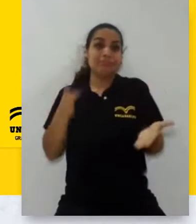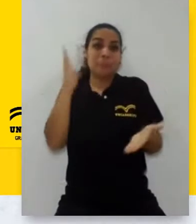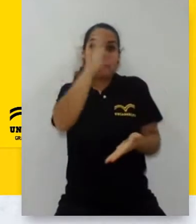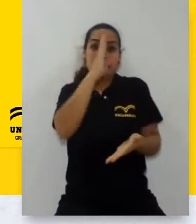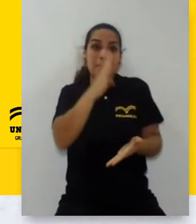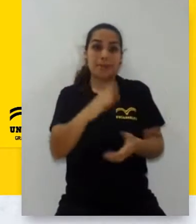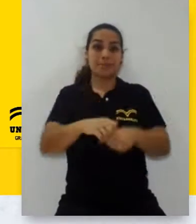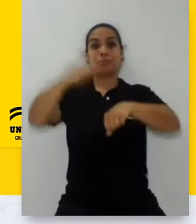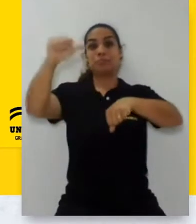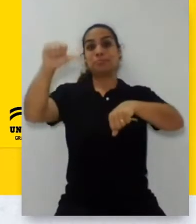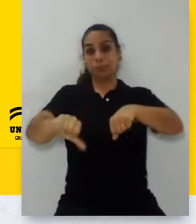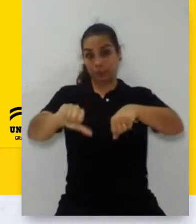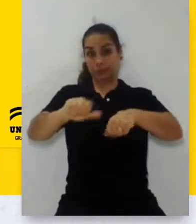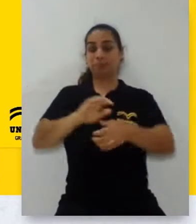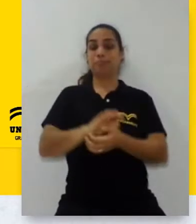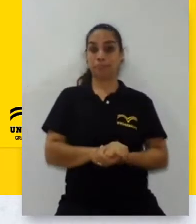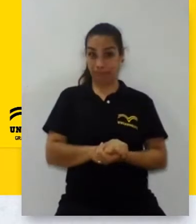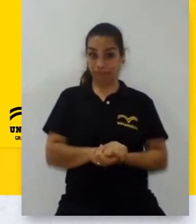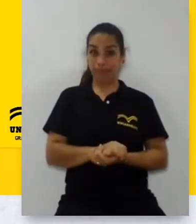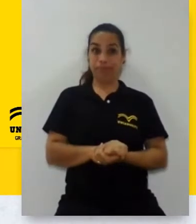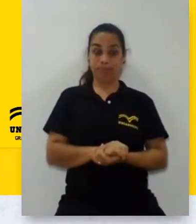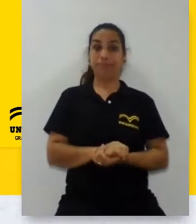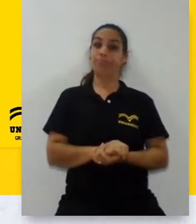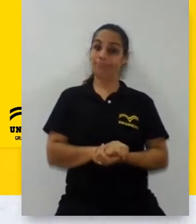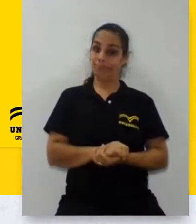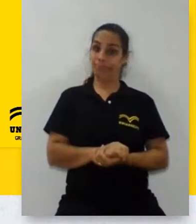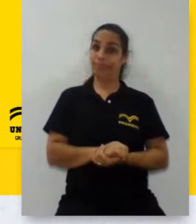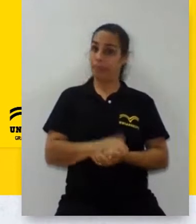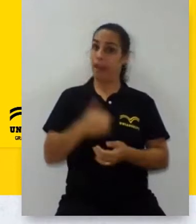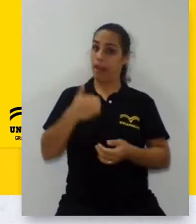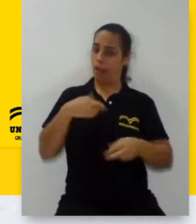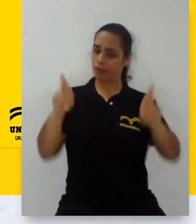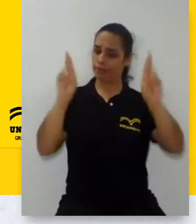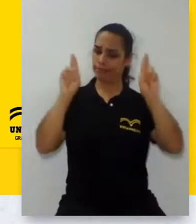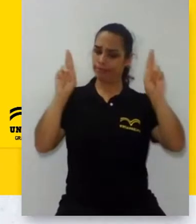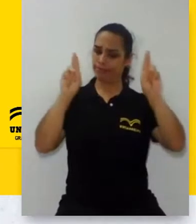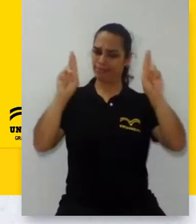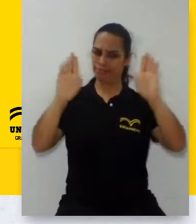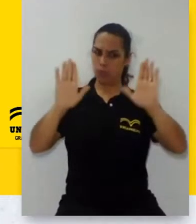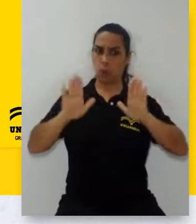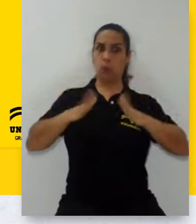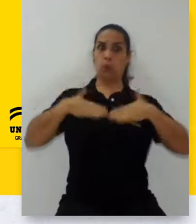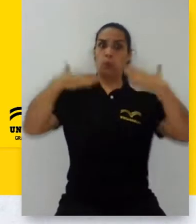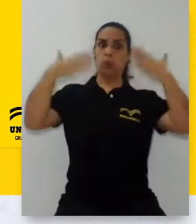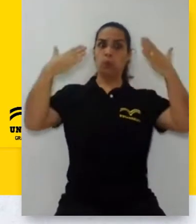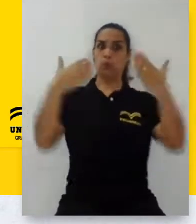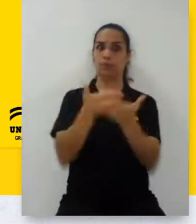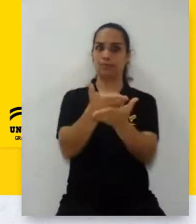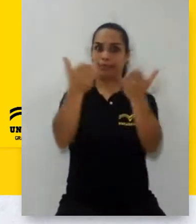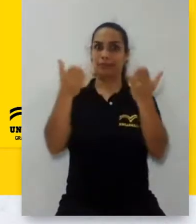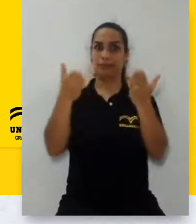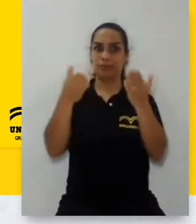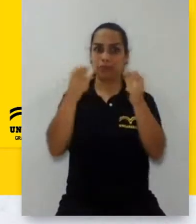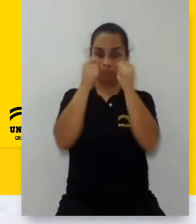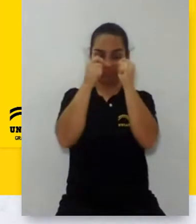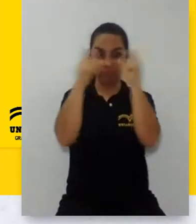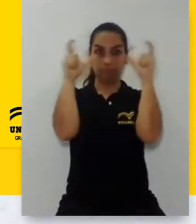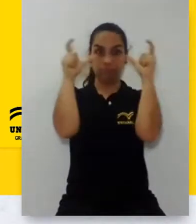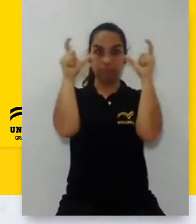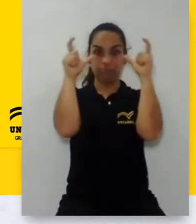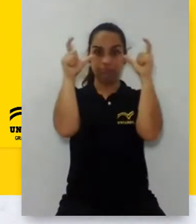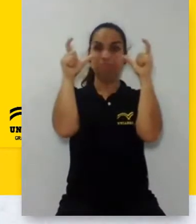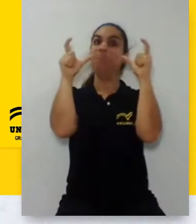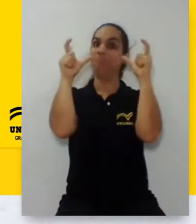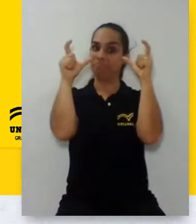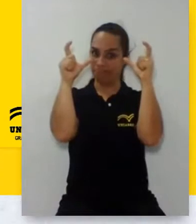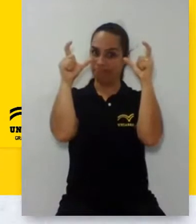Como eu falei para vocês, eu espero assustar vocês. Se eu não assustar com o que eu estou falando nessa fala inicial, eu acho que vocês não vão se assustar